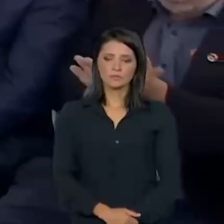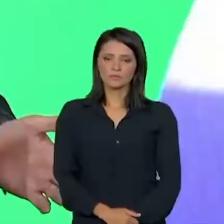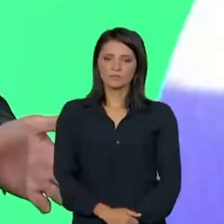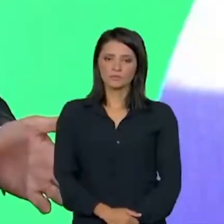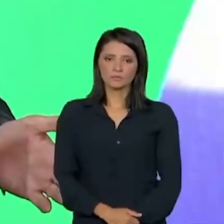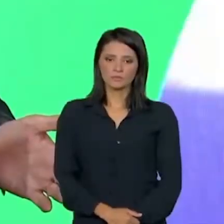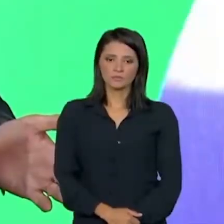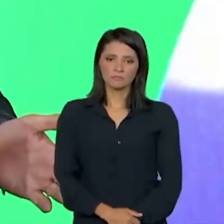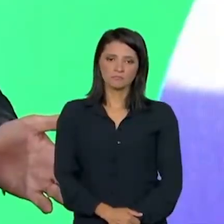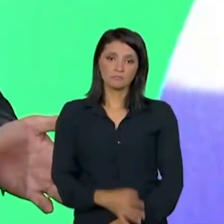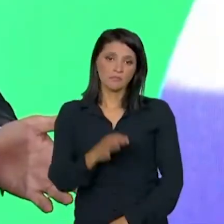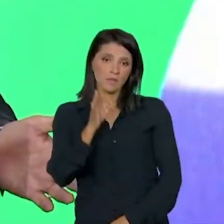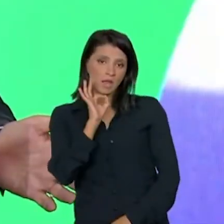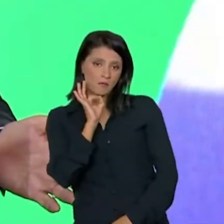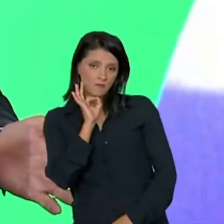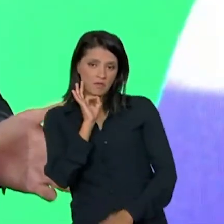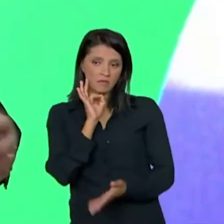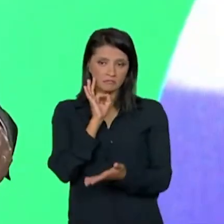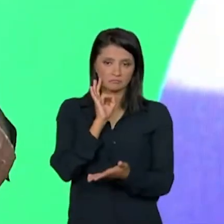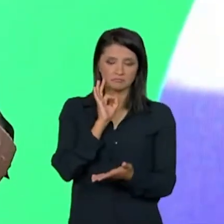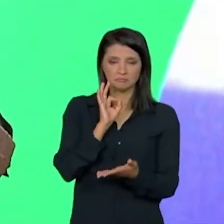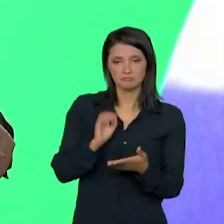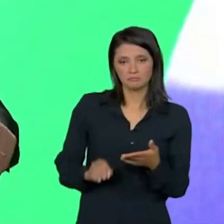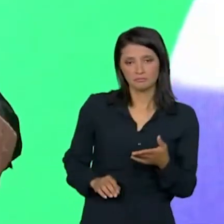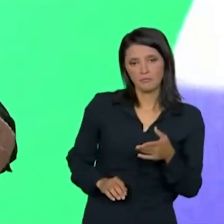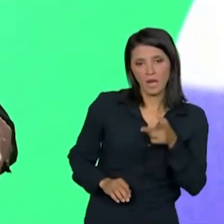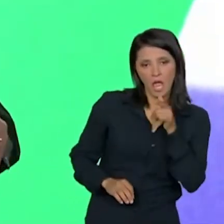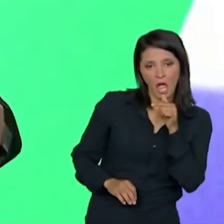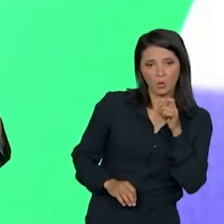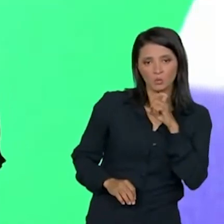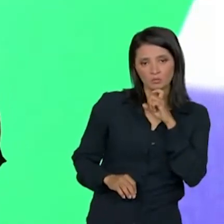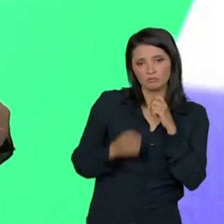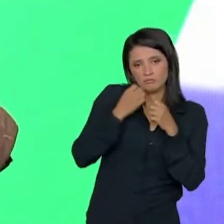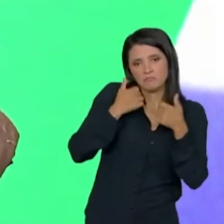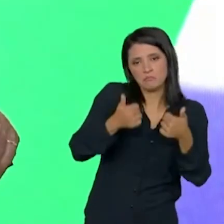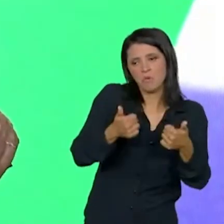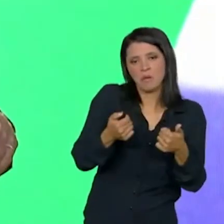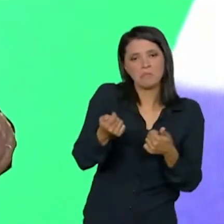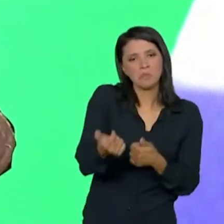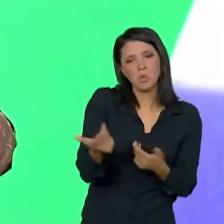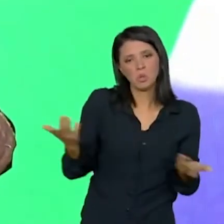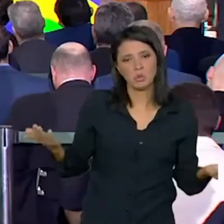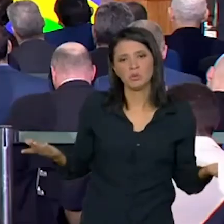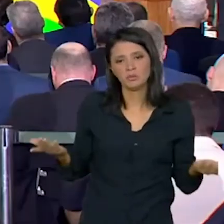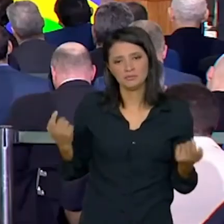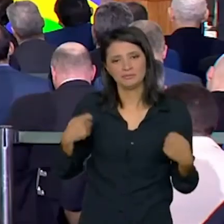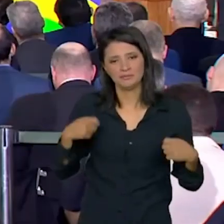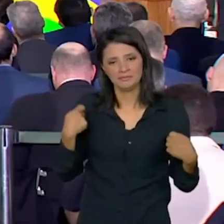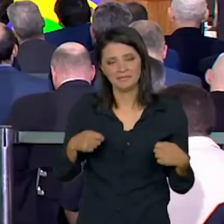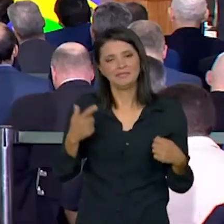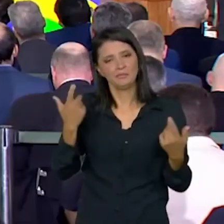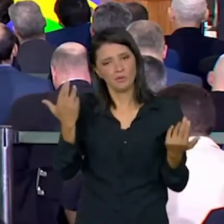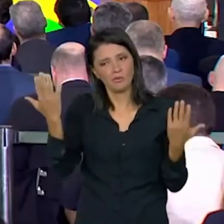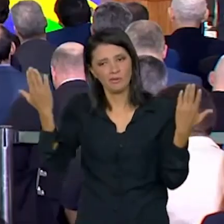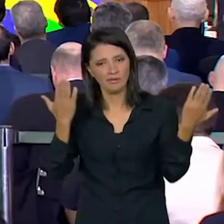Tomar café, água gelada é muito bom, mas é insuficiente. É preciso a gente ir por fase concreto, que chegamos aqui,